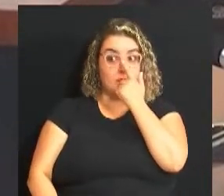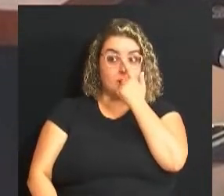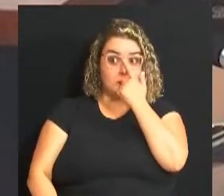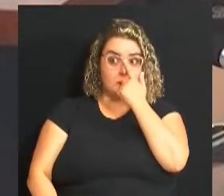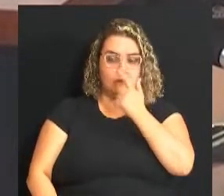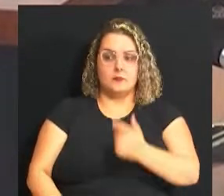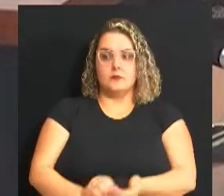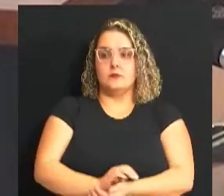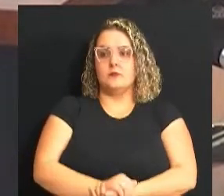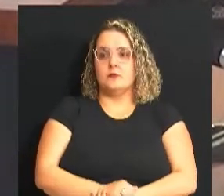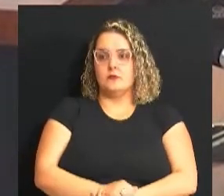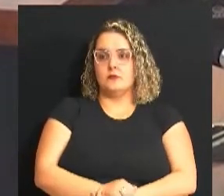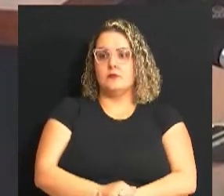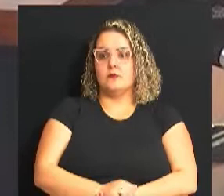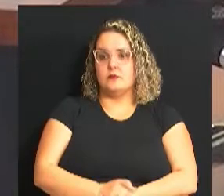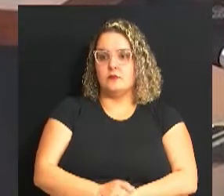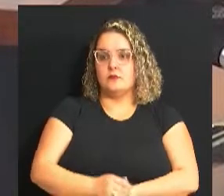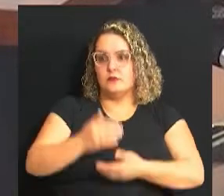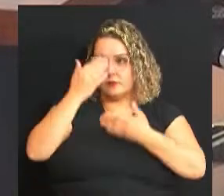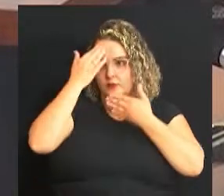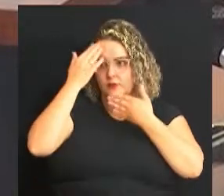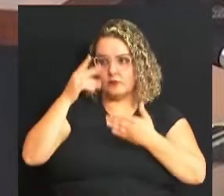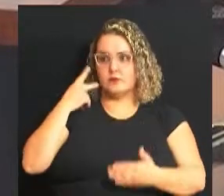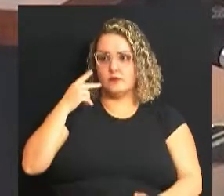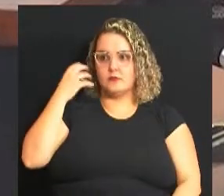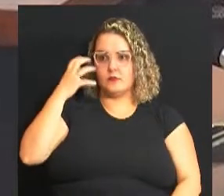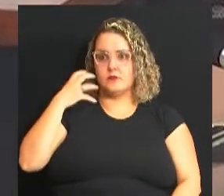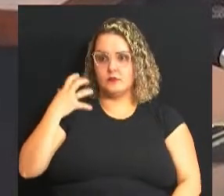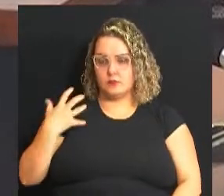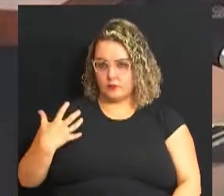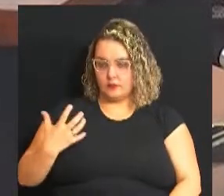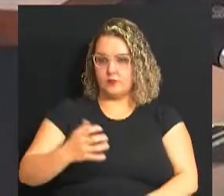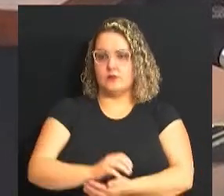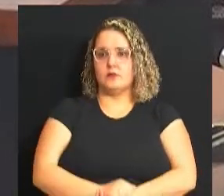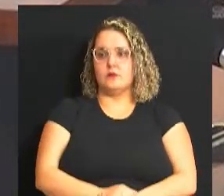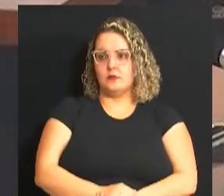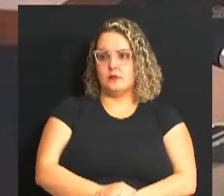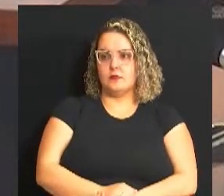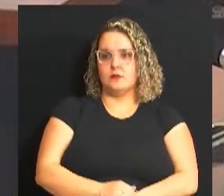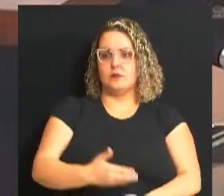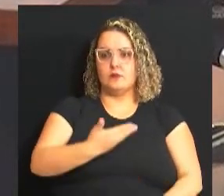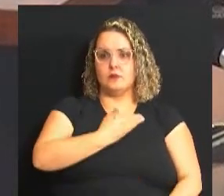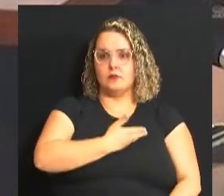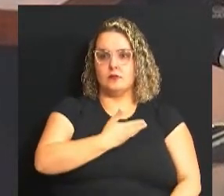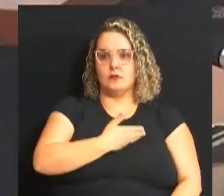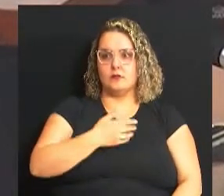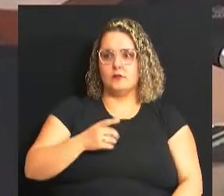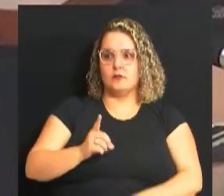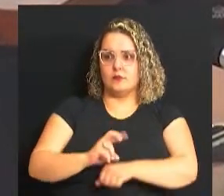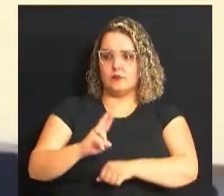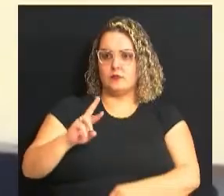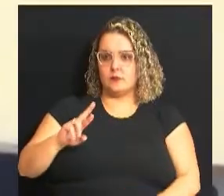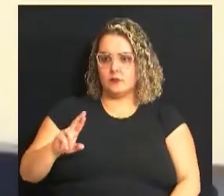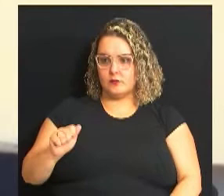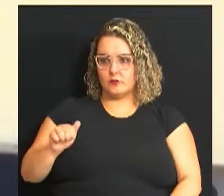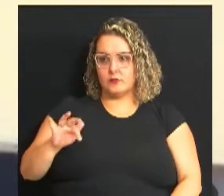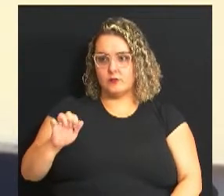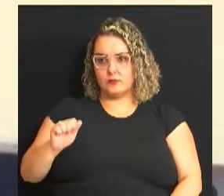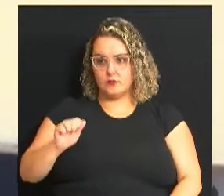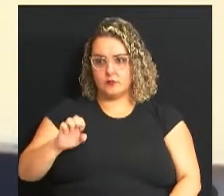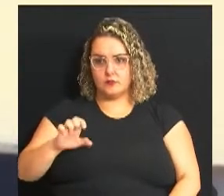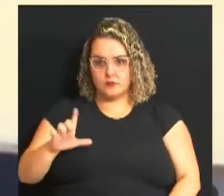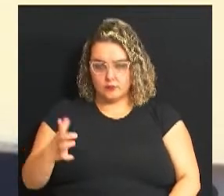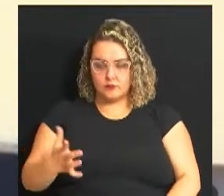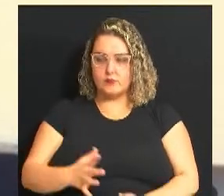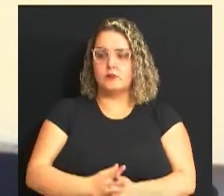Agradecer à vereadora Guida Calisto, ao companheiro doutor Rafael, também,